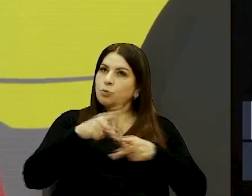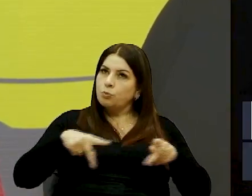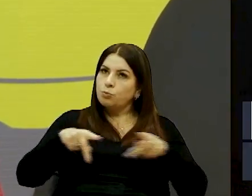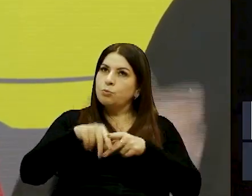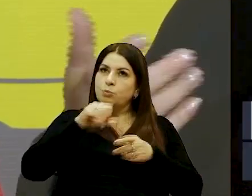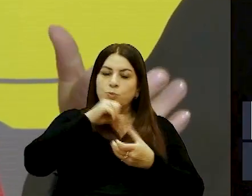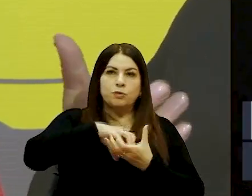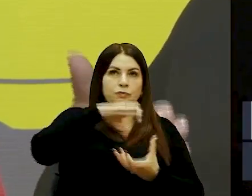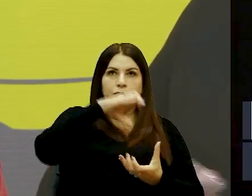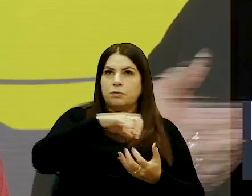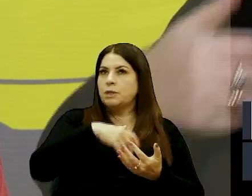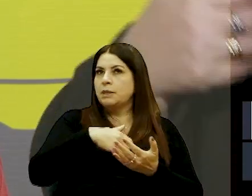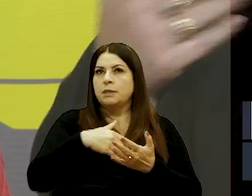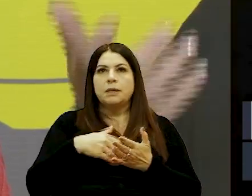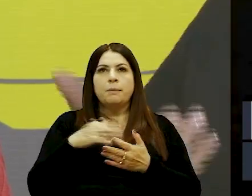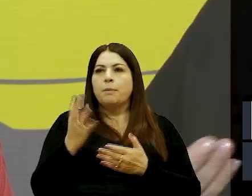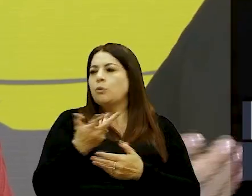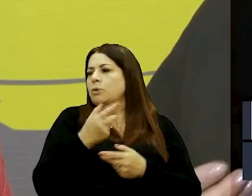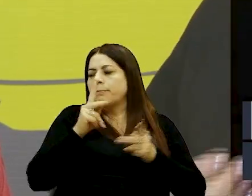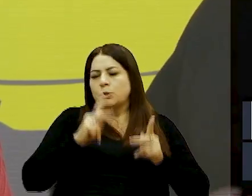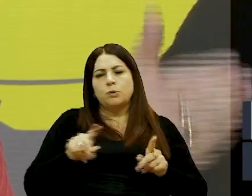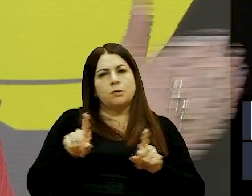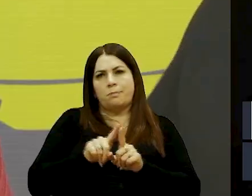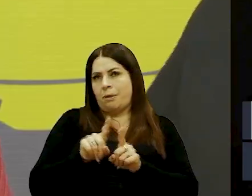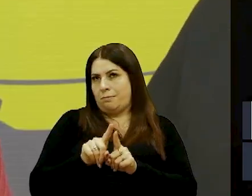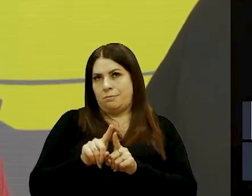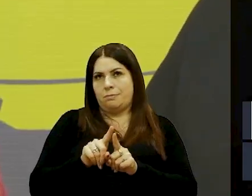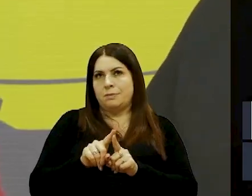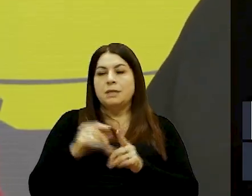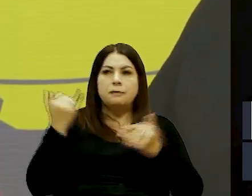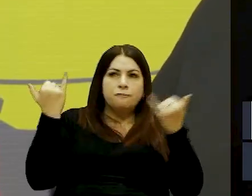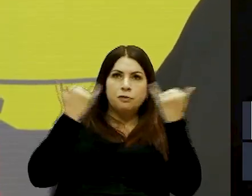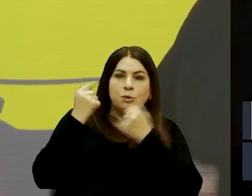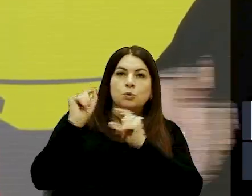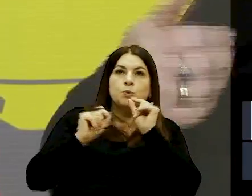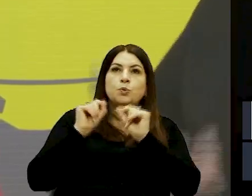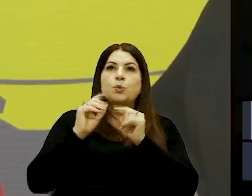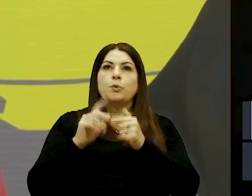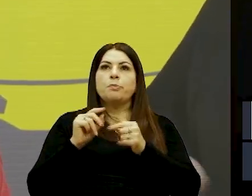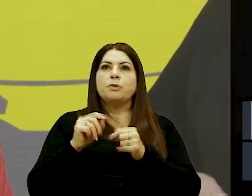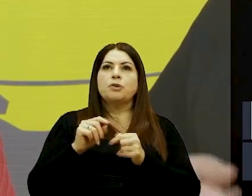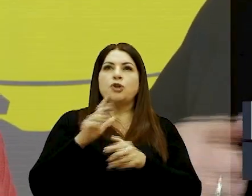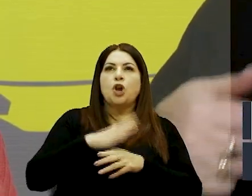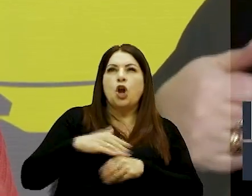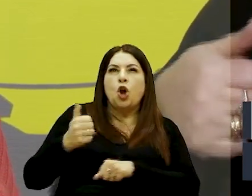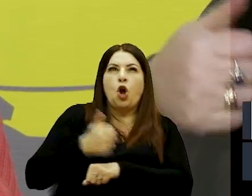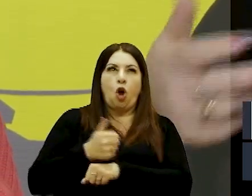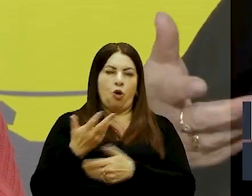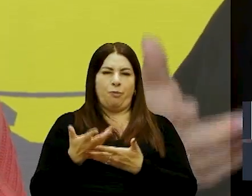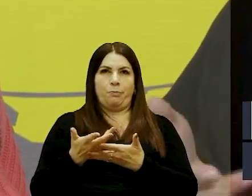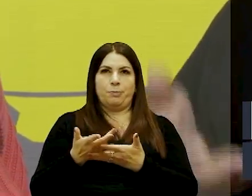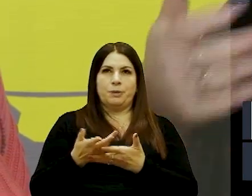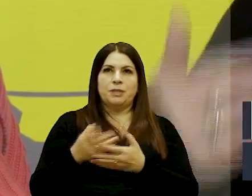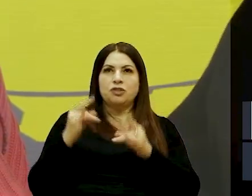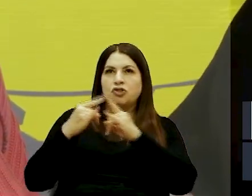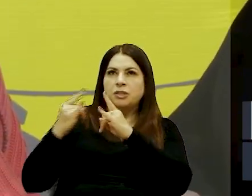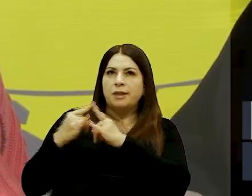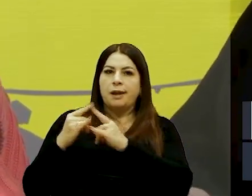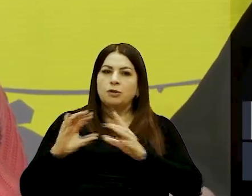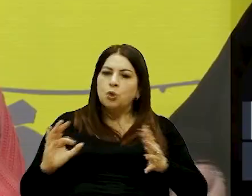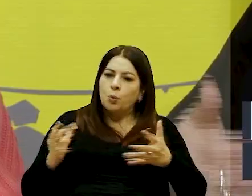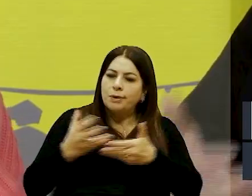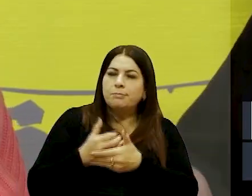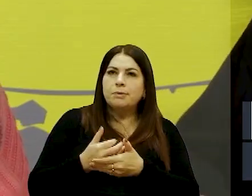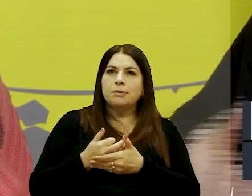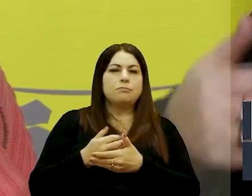idoso, mas ele serve para demais públicos também se informarem a respeito de golpes, a respeito de entidades de